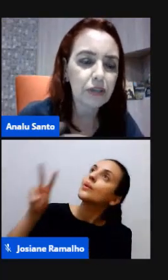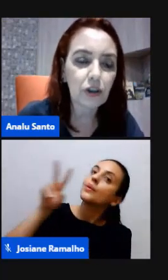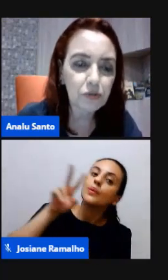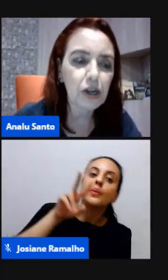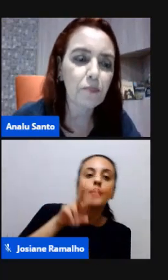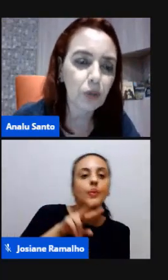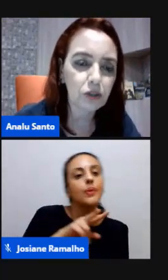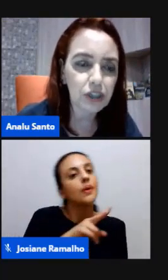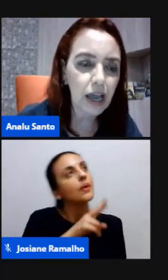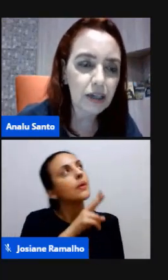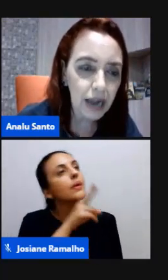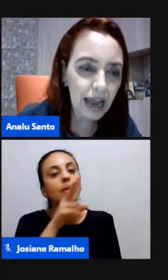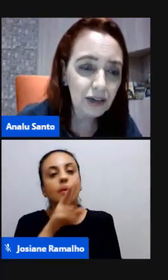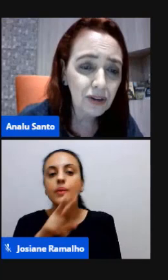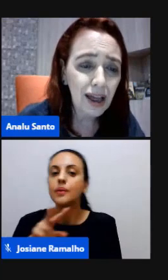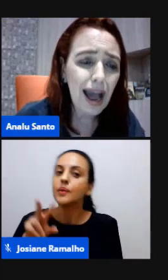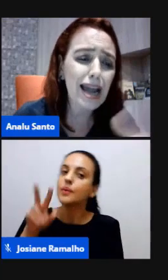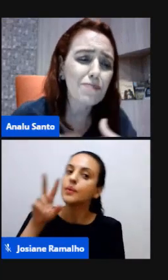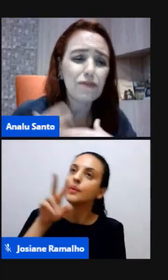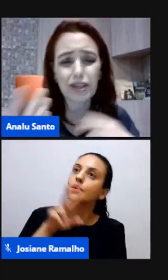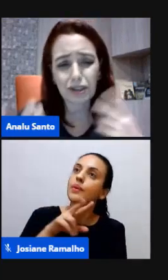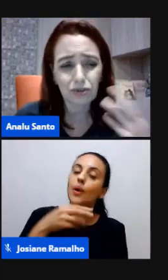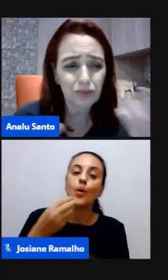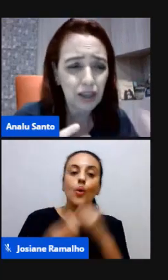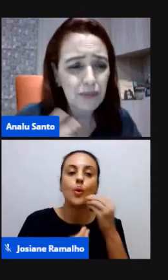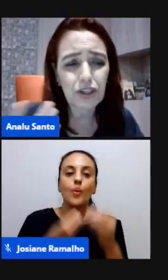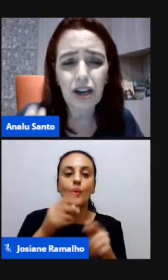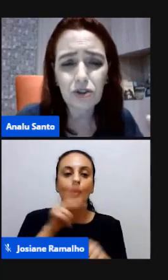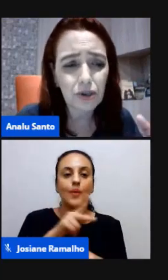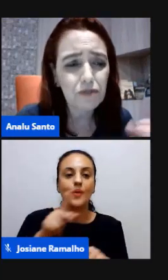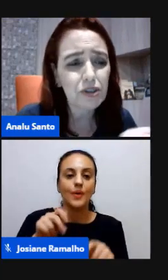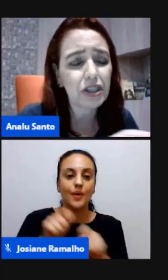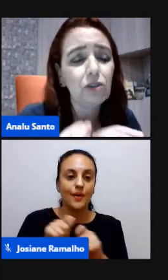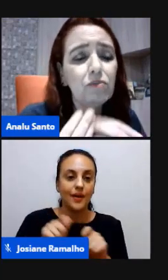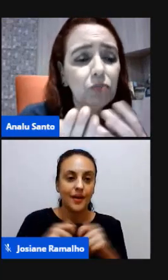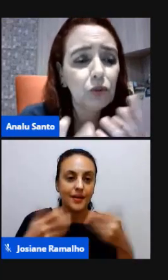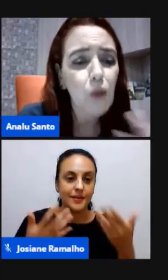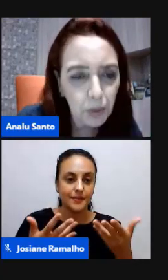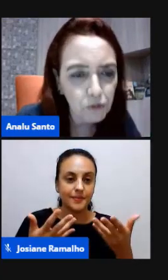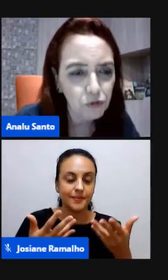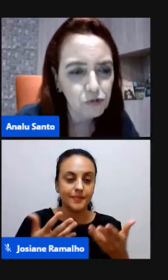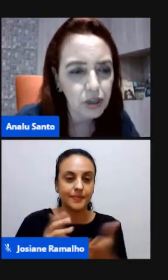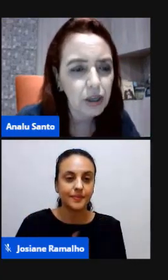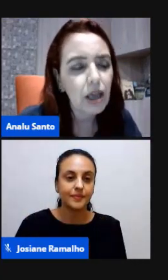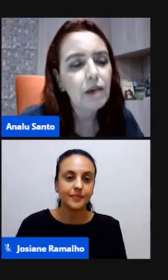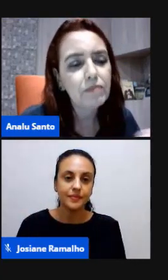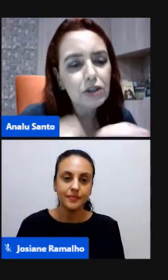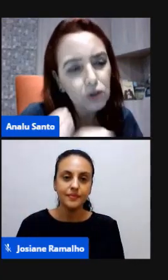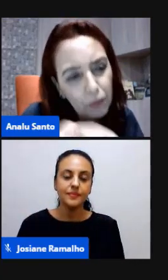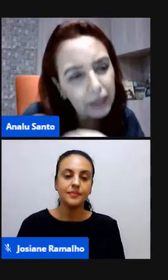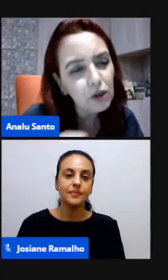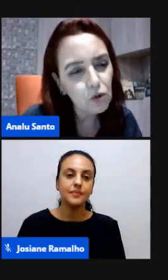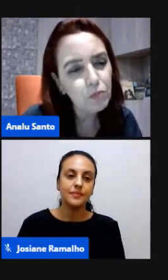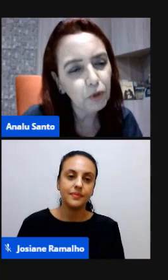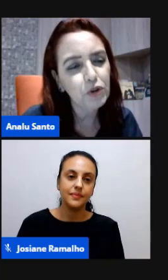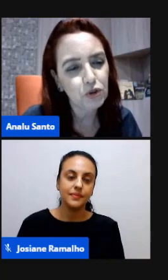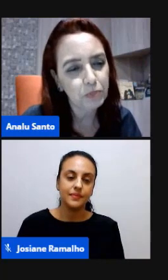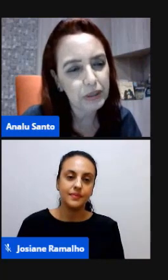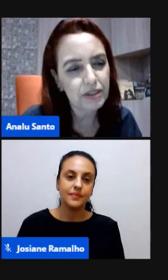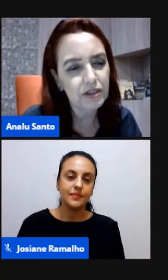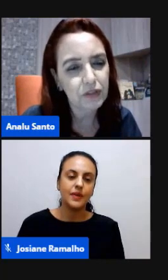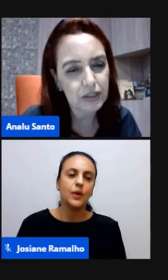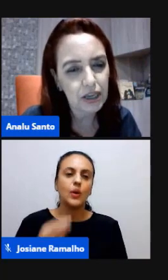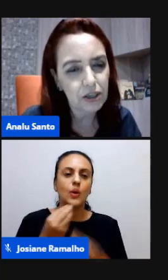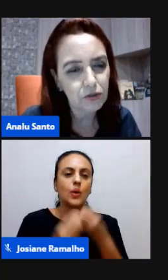coisa, porque senão fica pulando de galho em galho, acaba virando um tema gerador e você não aprofunda. Mas como é que o